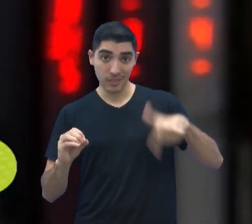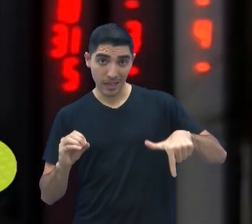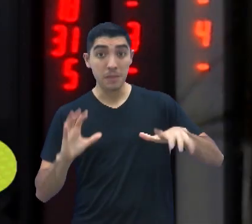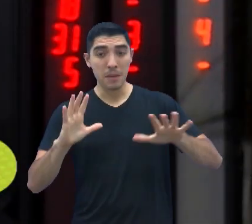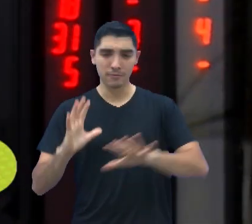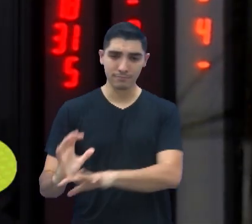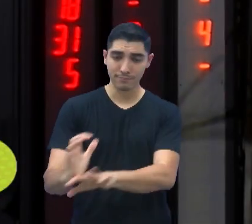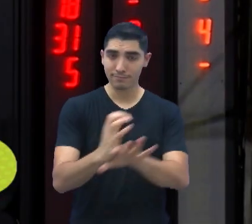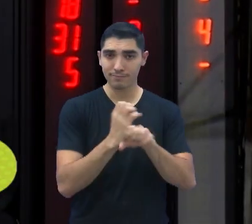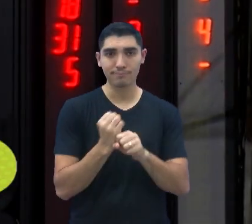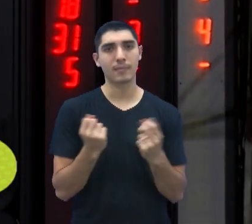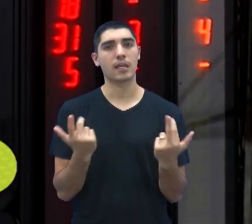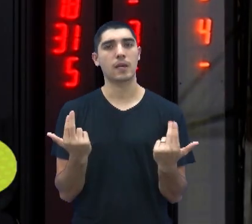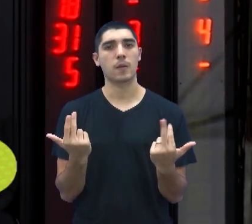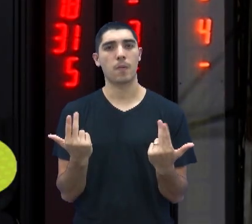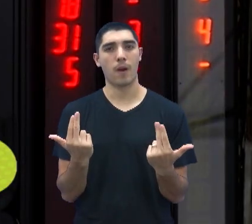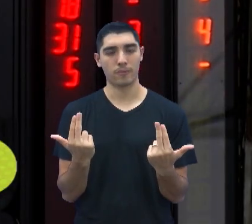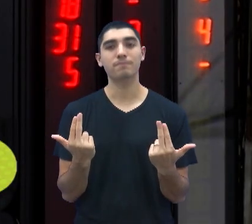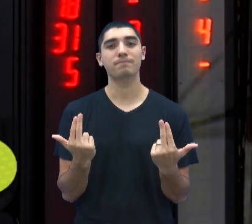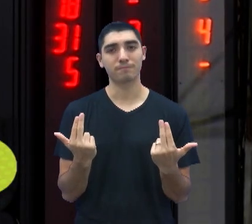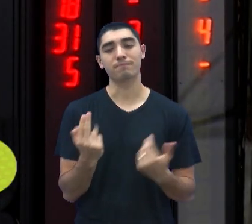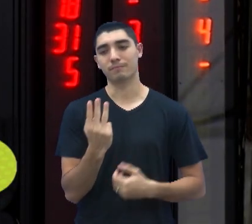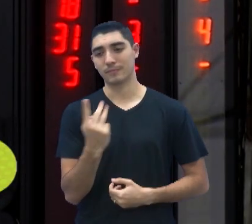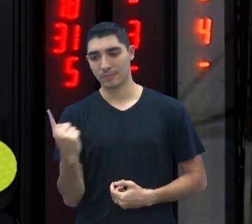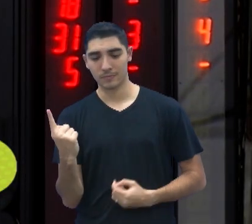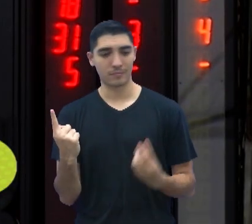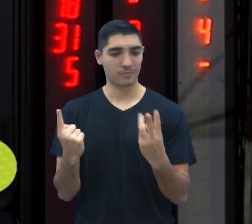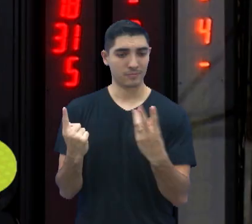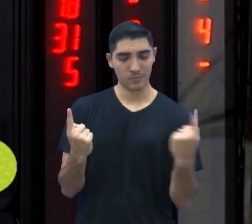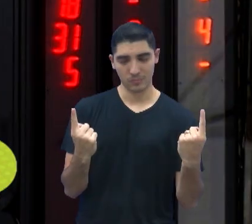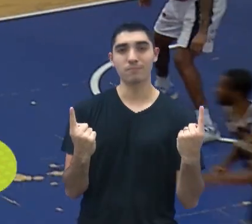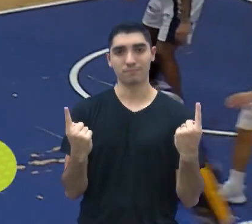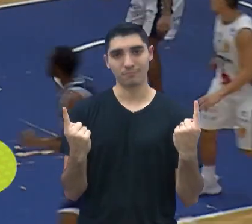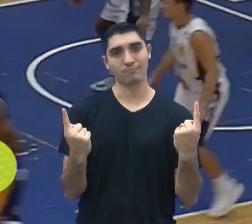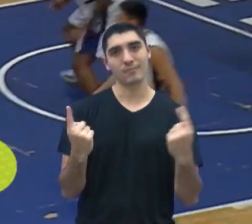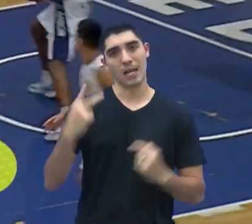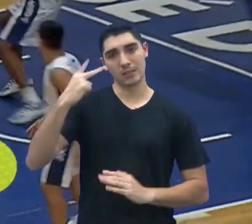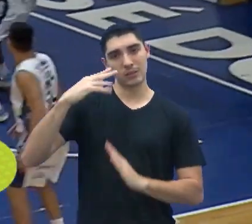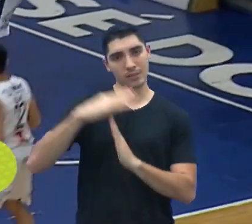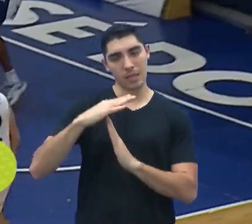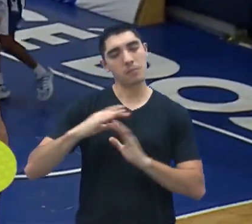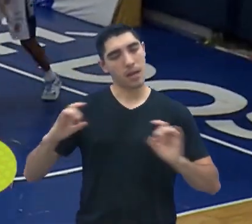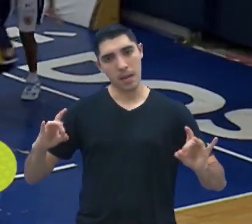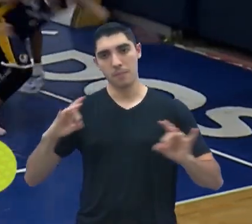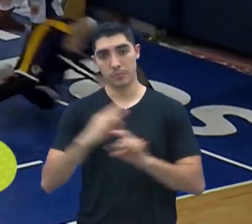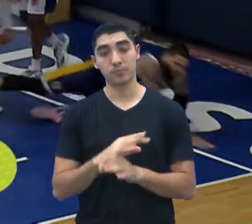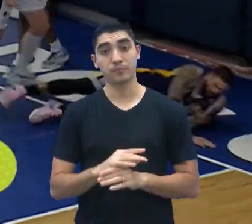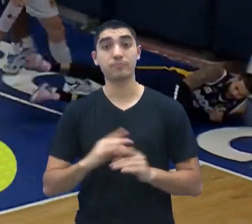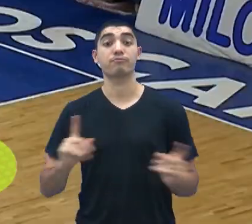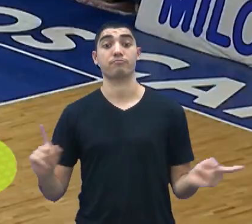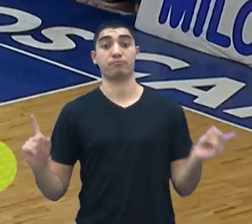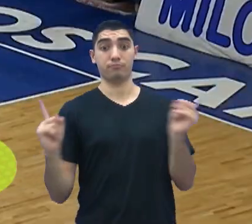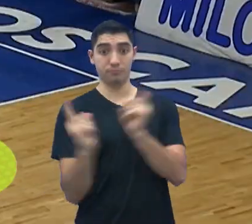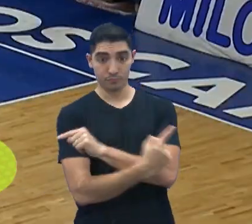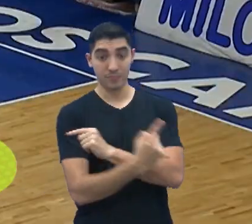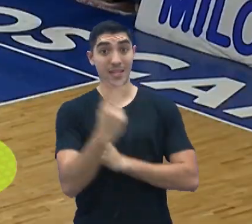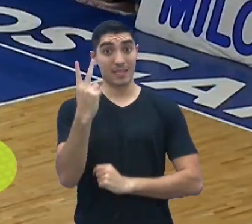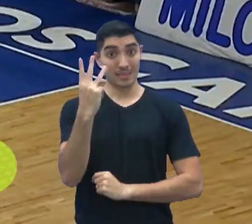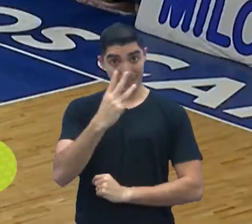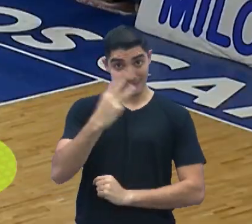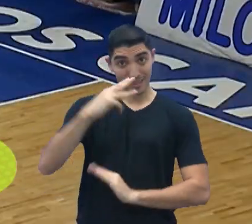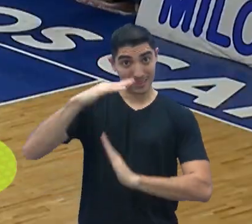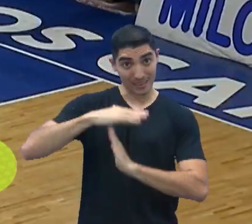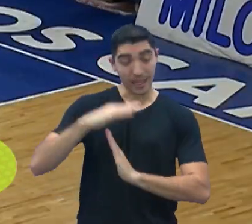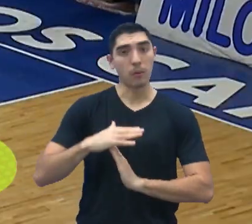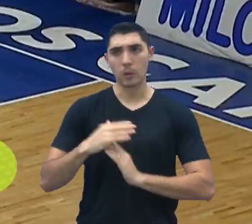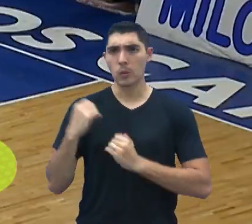jogo, igualdade. Fim de primeiro tempo, 31-31. Na volta do intervalo, a torcida no caldeirão do seu